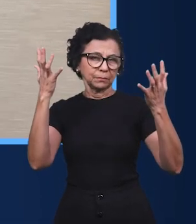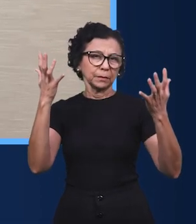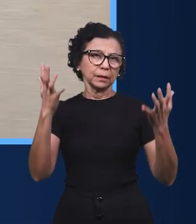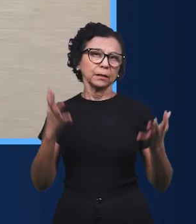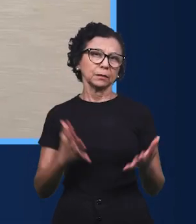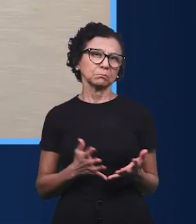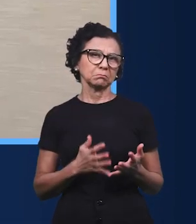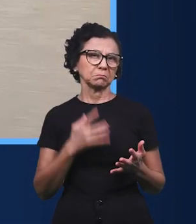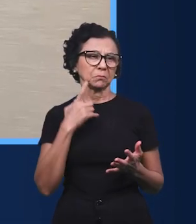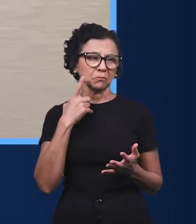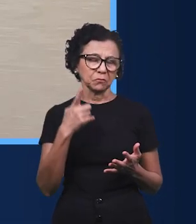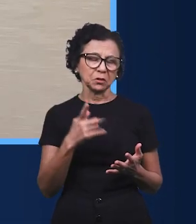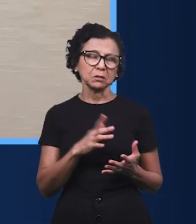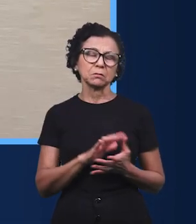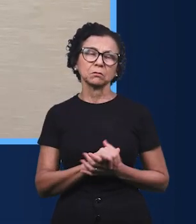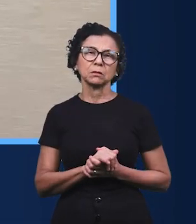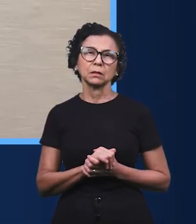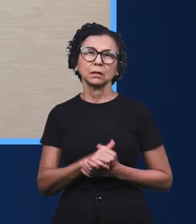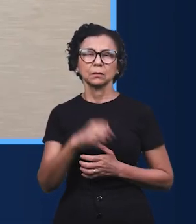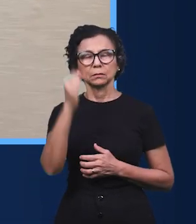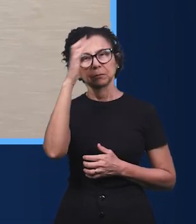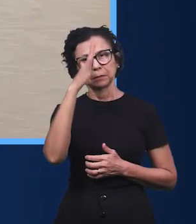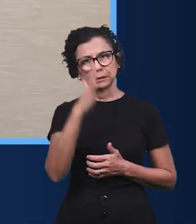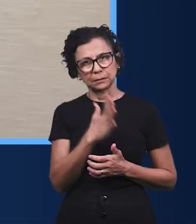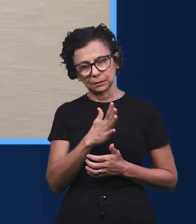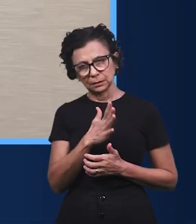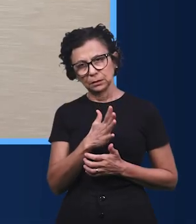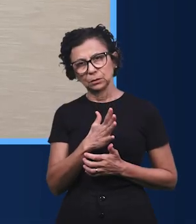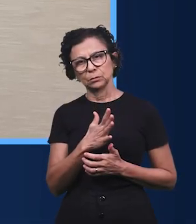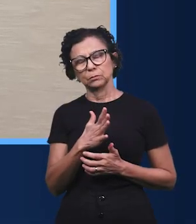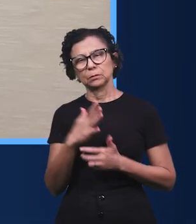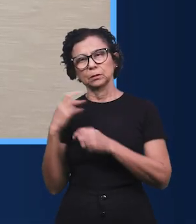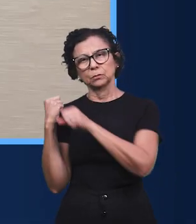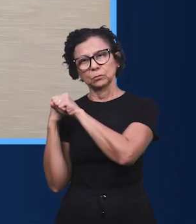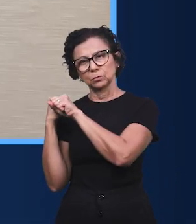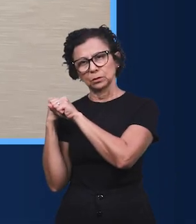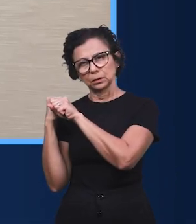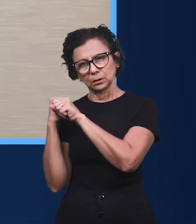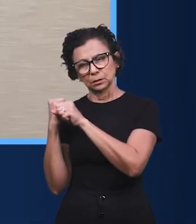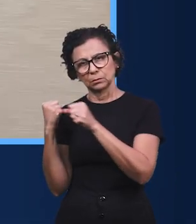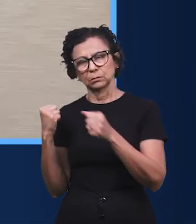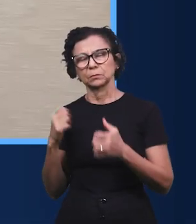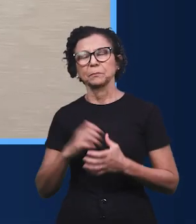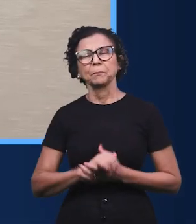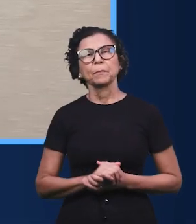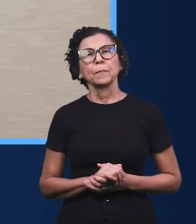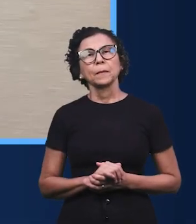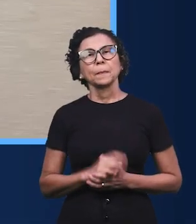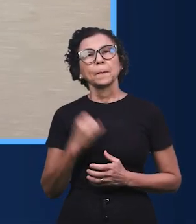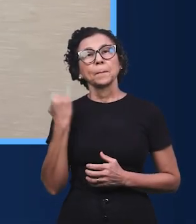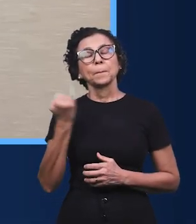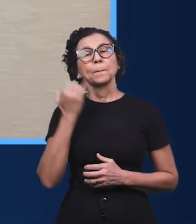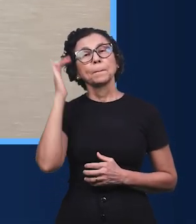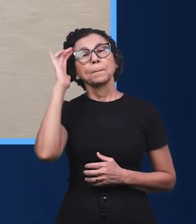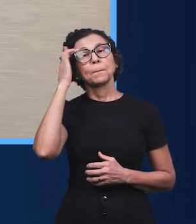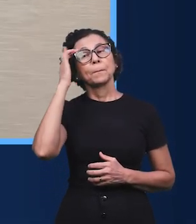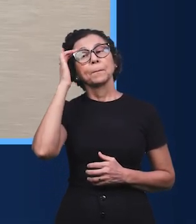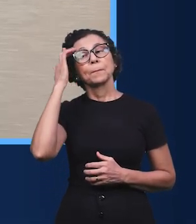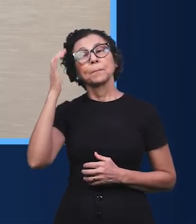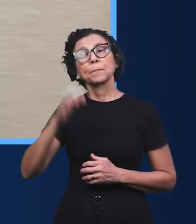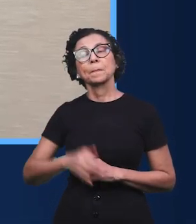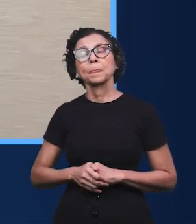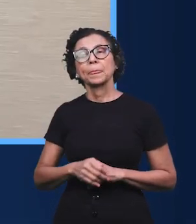que temos acompanhado, principalmente aqui no Brasil nos últimos anos, é importante nós entendermos que, na